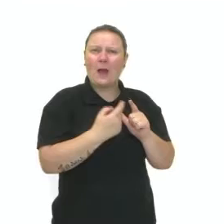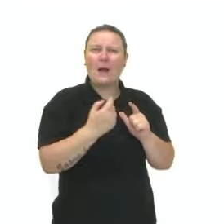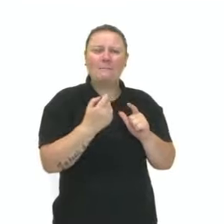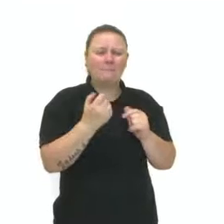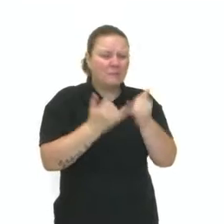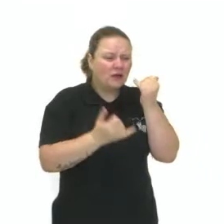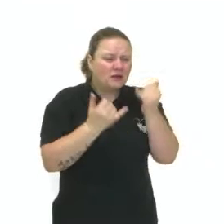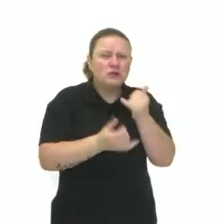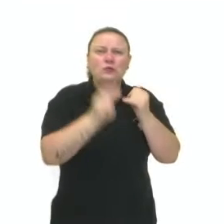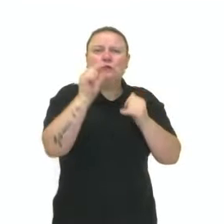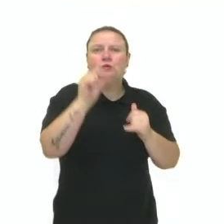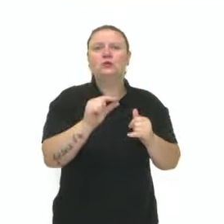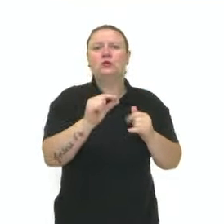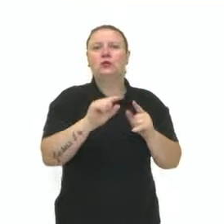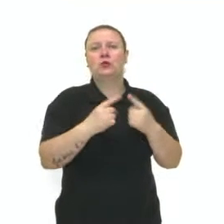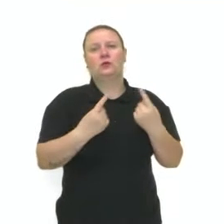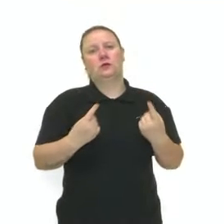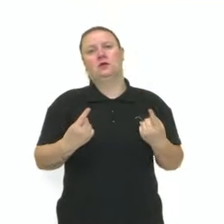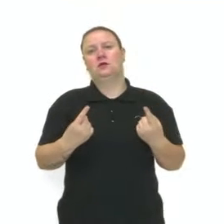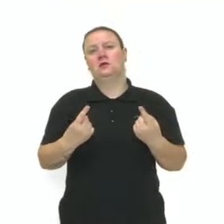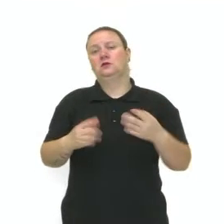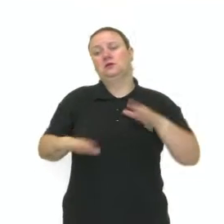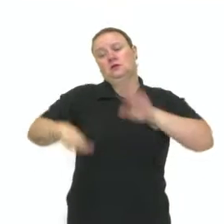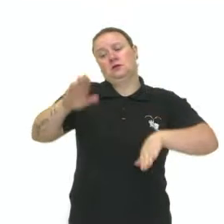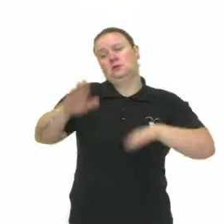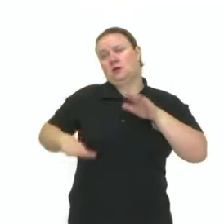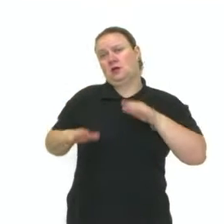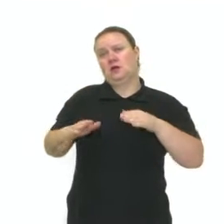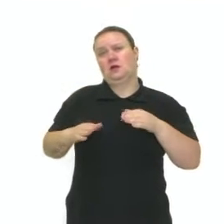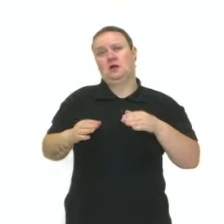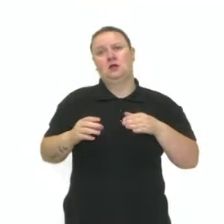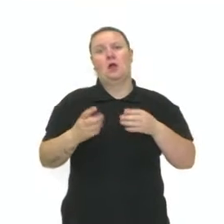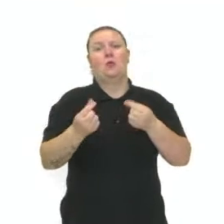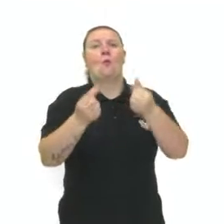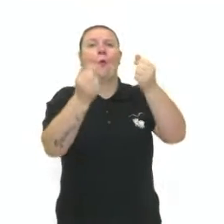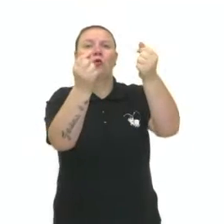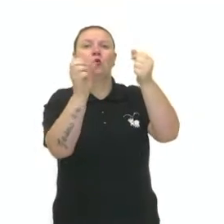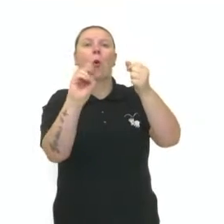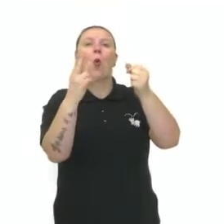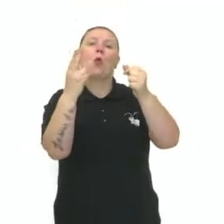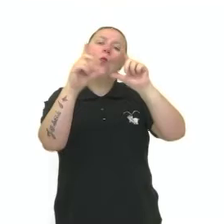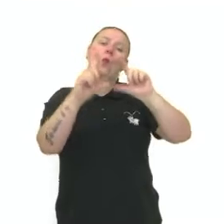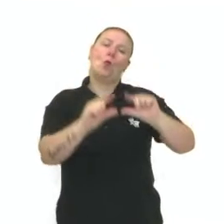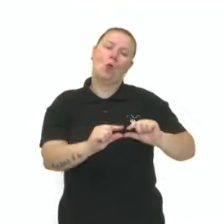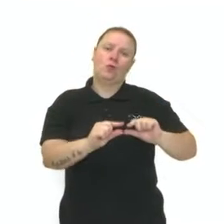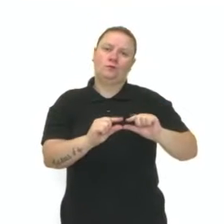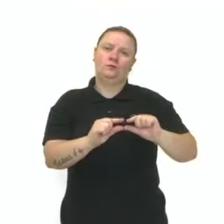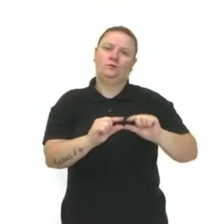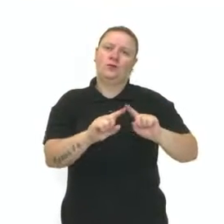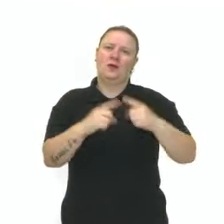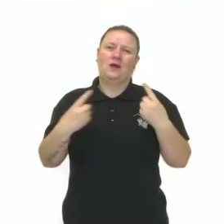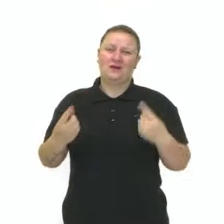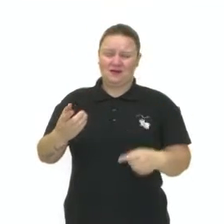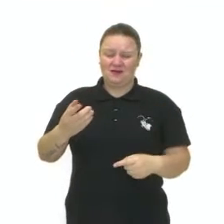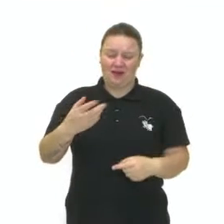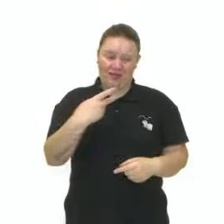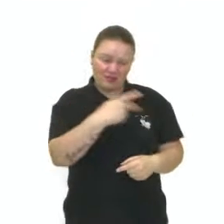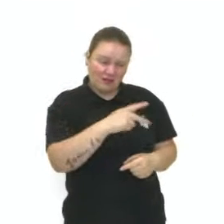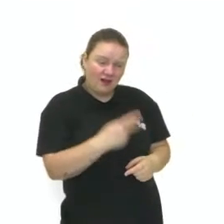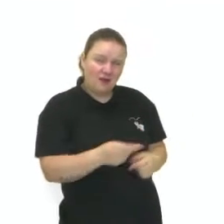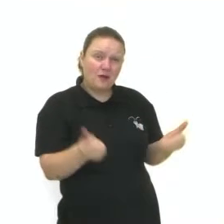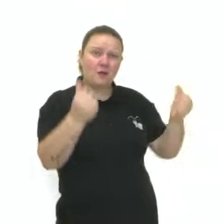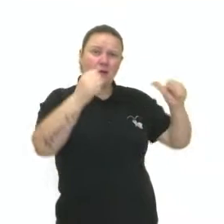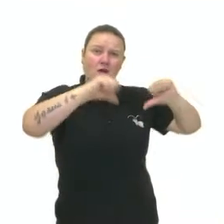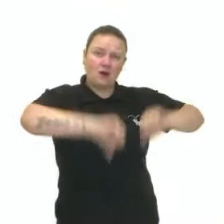mas todas as quantias são grandes ou pequenas, segundo as circunstâncias, e as dele não podiam ser piores. Gastos